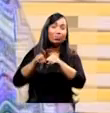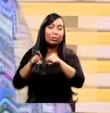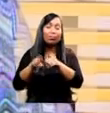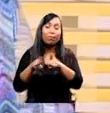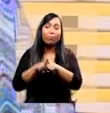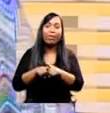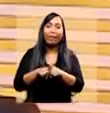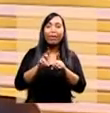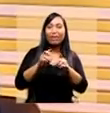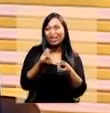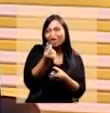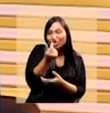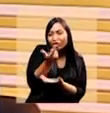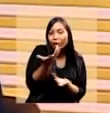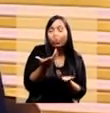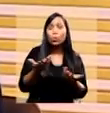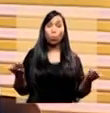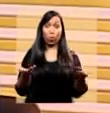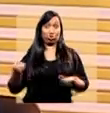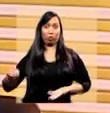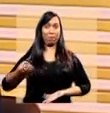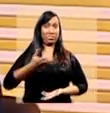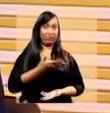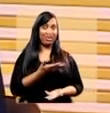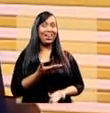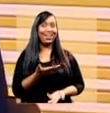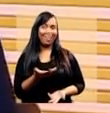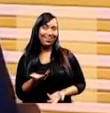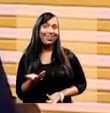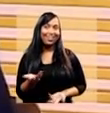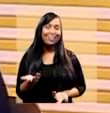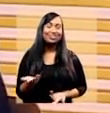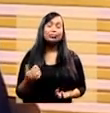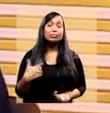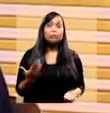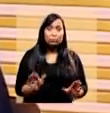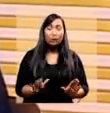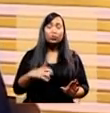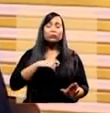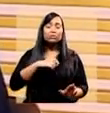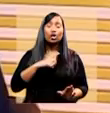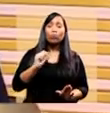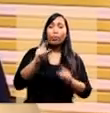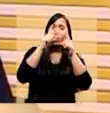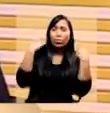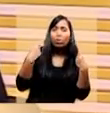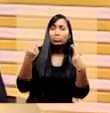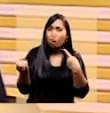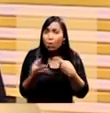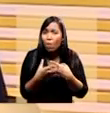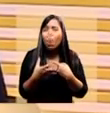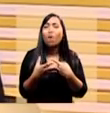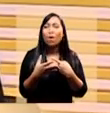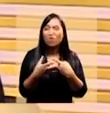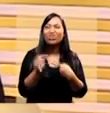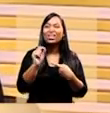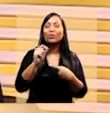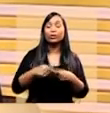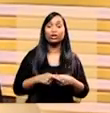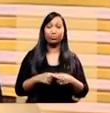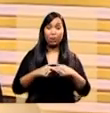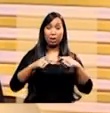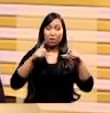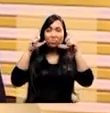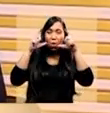patrimonial. Hoje, com essa novidade aí, quer dizer, novidade não, mas a gente tem uma violência nova, vamos dizer assim, que é a